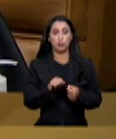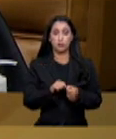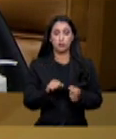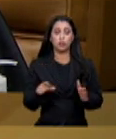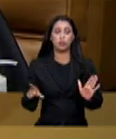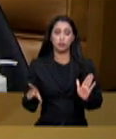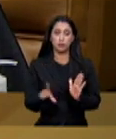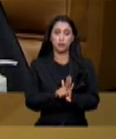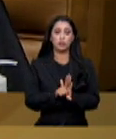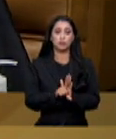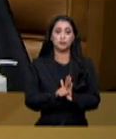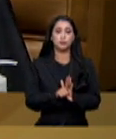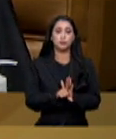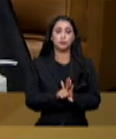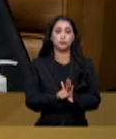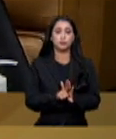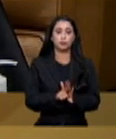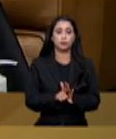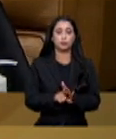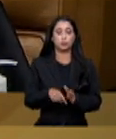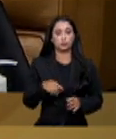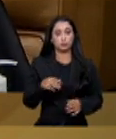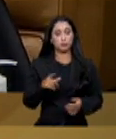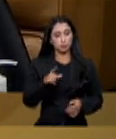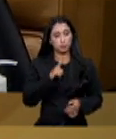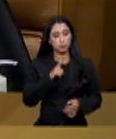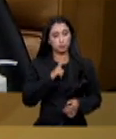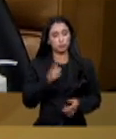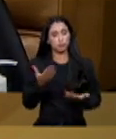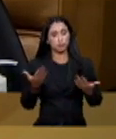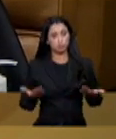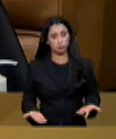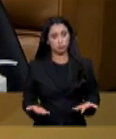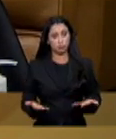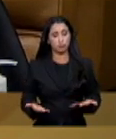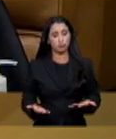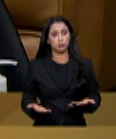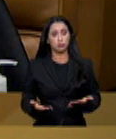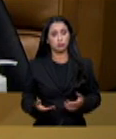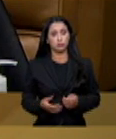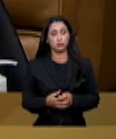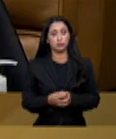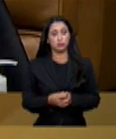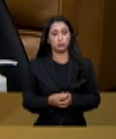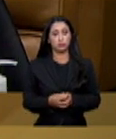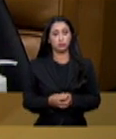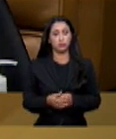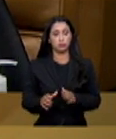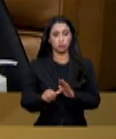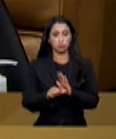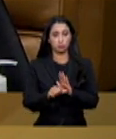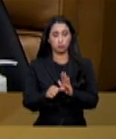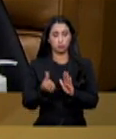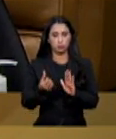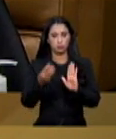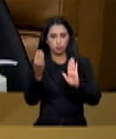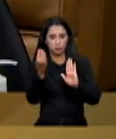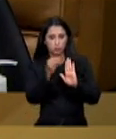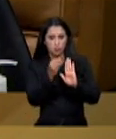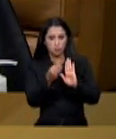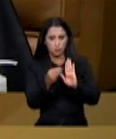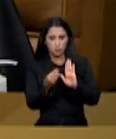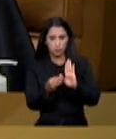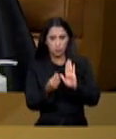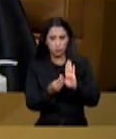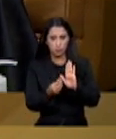lei confere. Por isso, nesta medida, o primeiro desses elementos trazidos